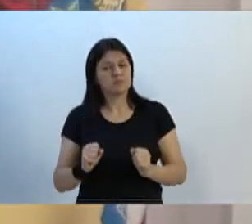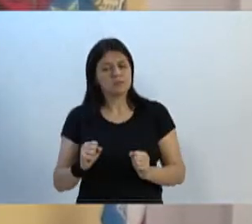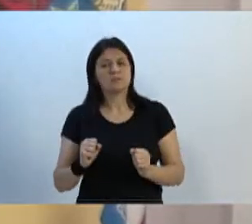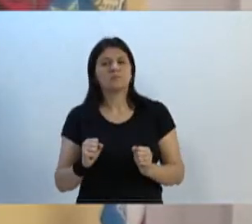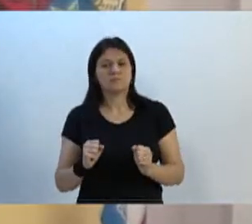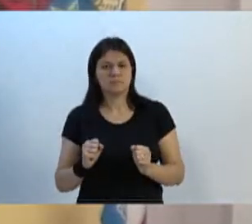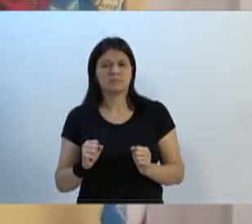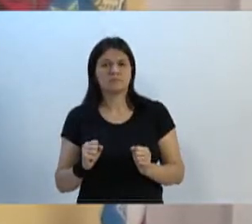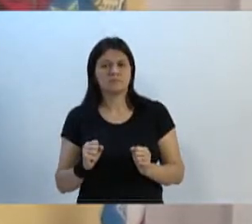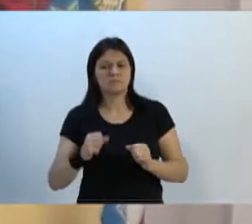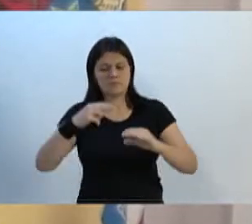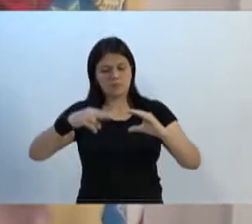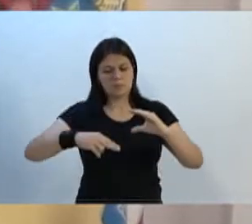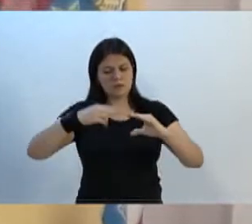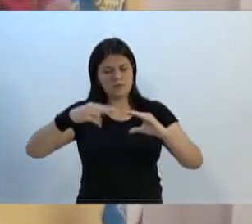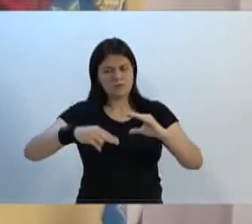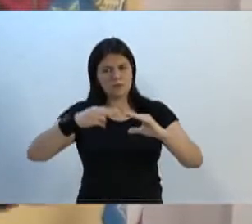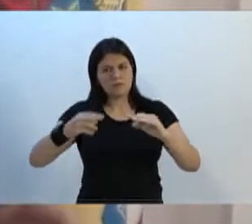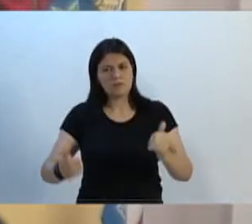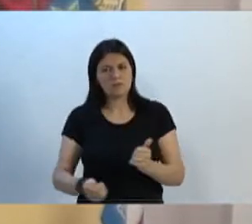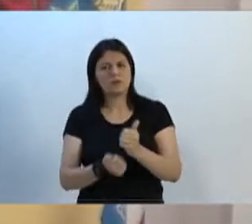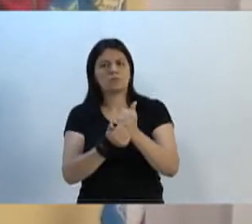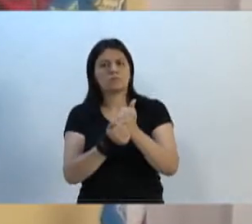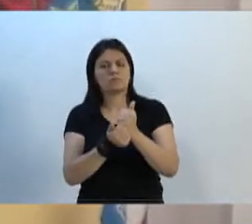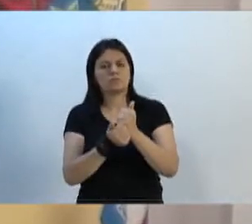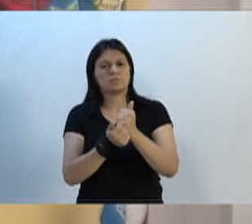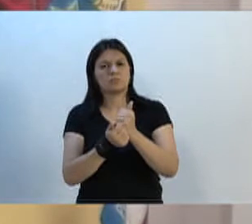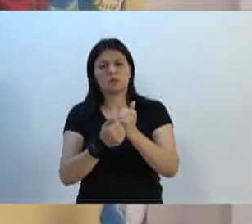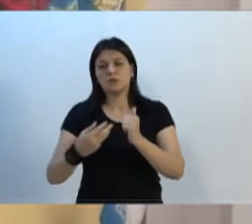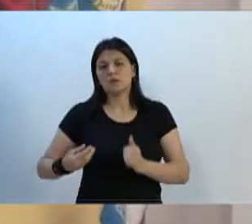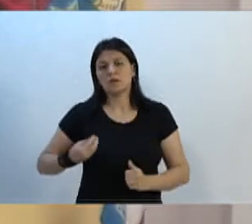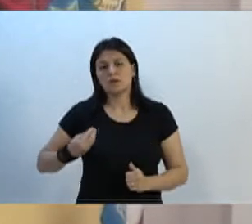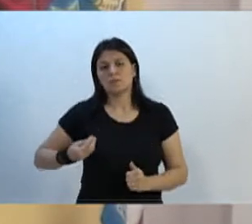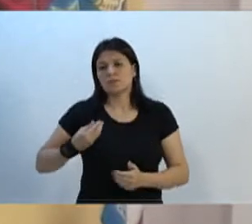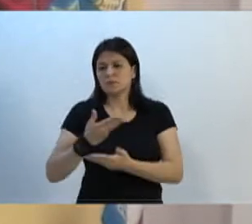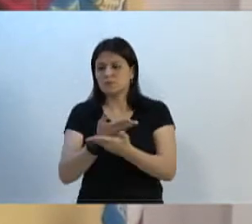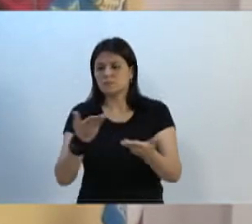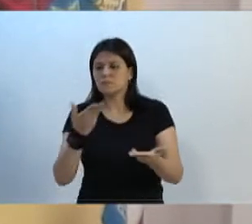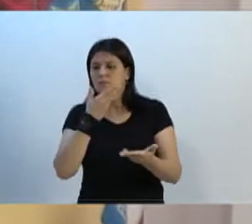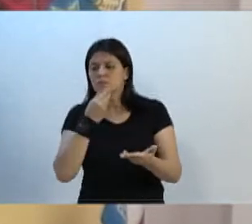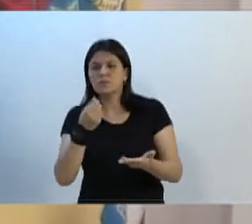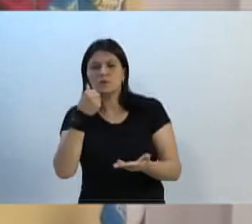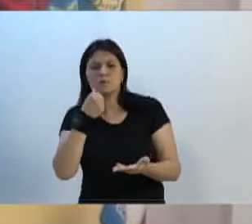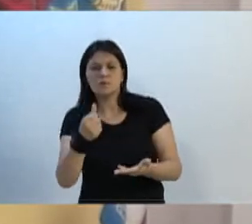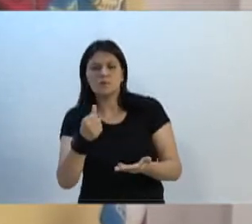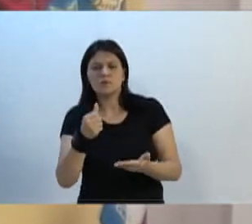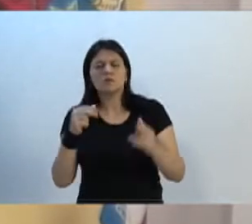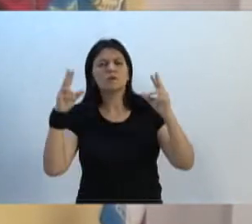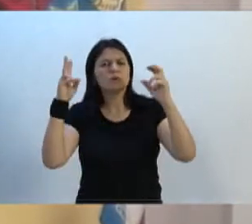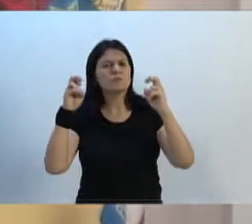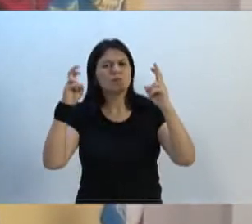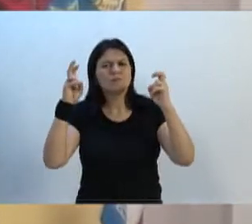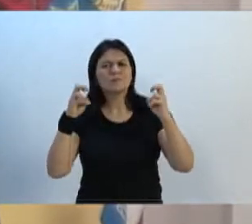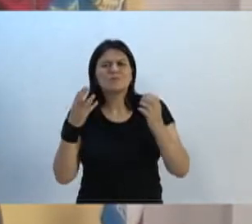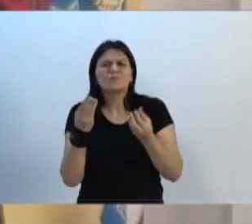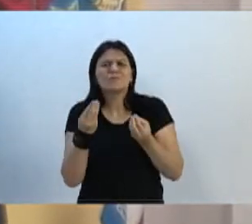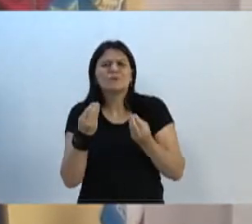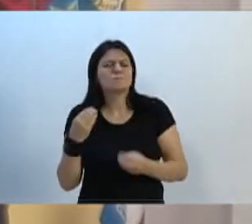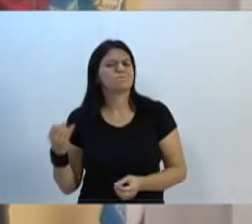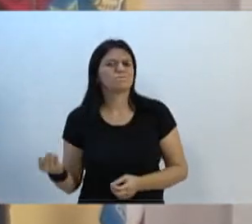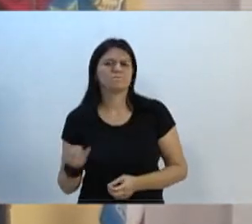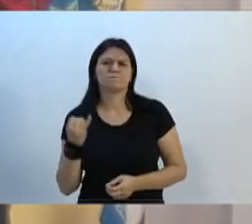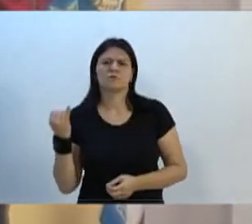com a câmara de vereadores com a presença de todos os senhores de todas as senhoras num assunto tão sensível que a educação